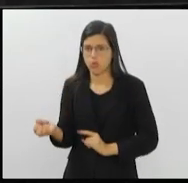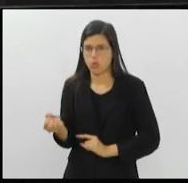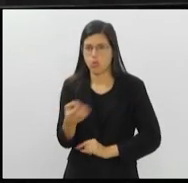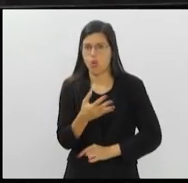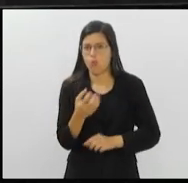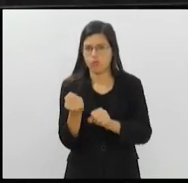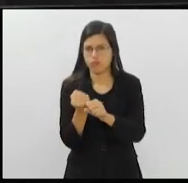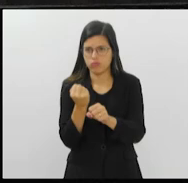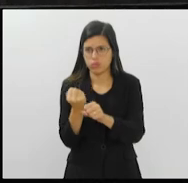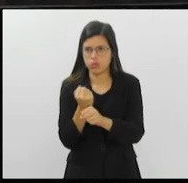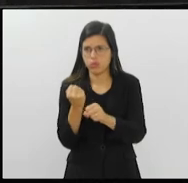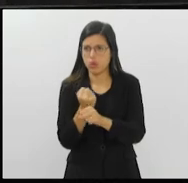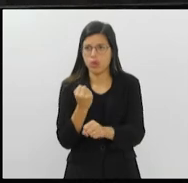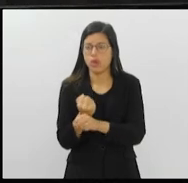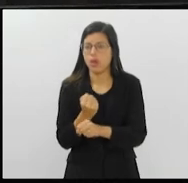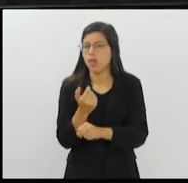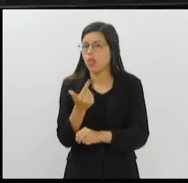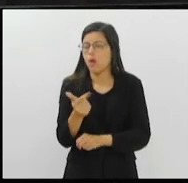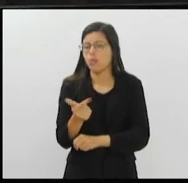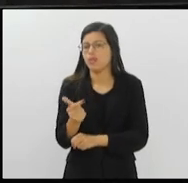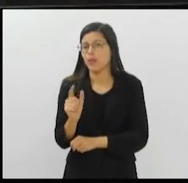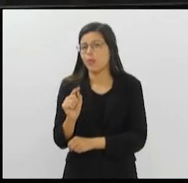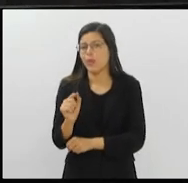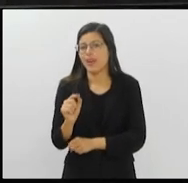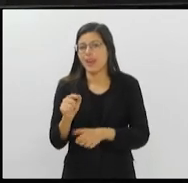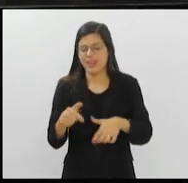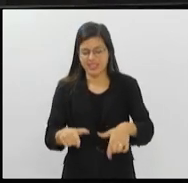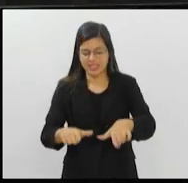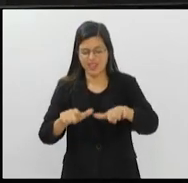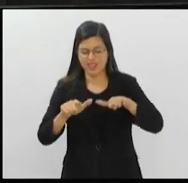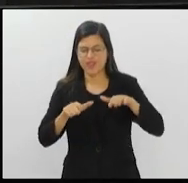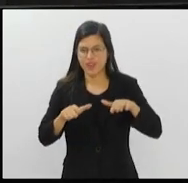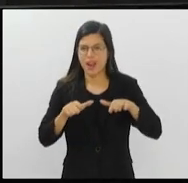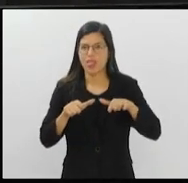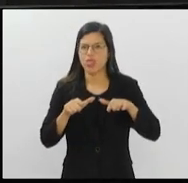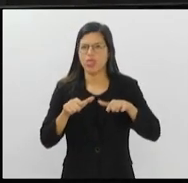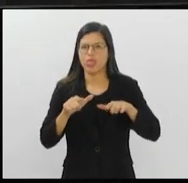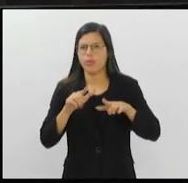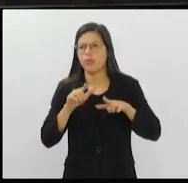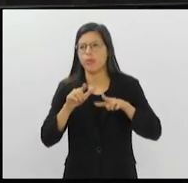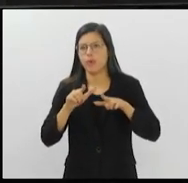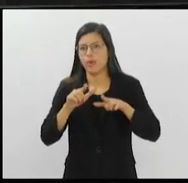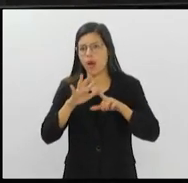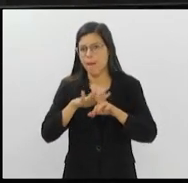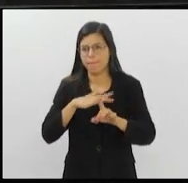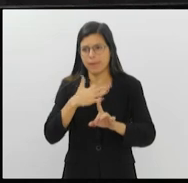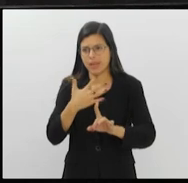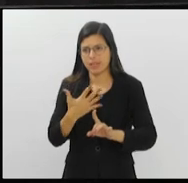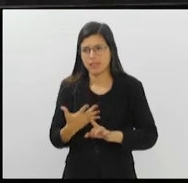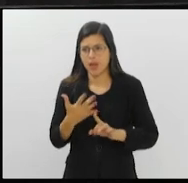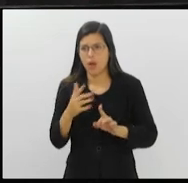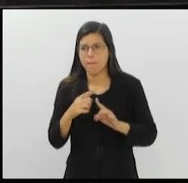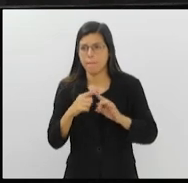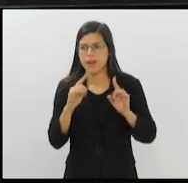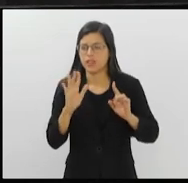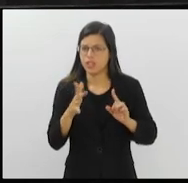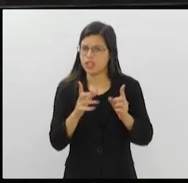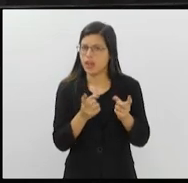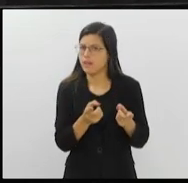estão sendo construídos, não possuem licença ambiental, mas já foram colocados à venda com o seguinte slogan: